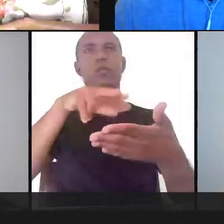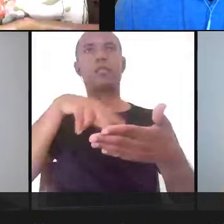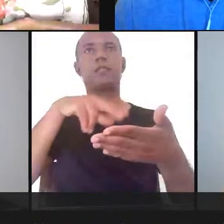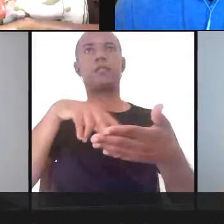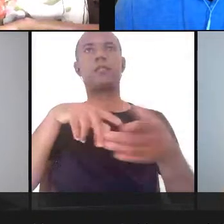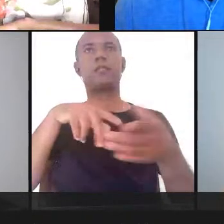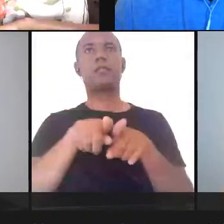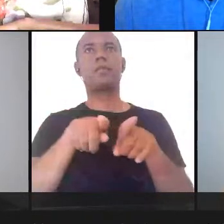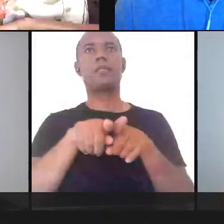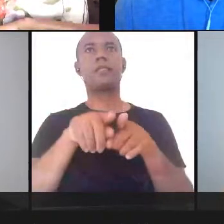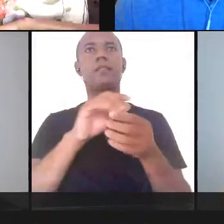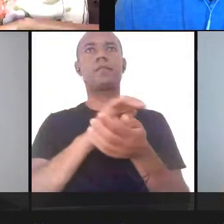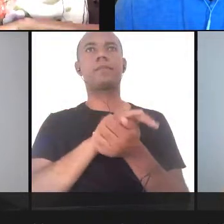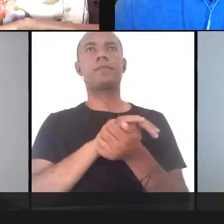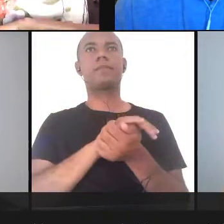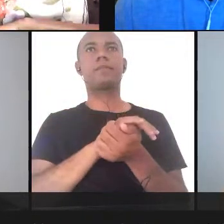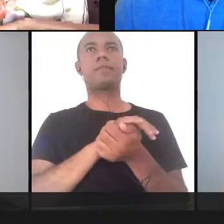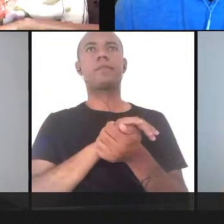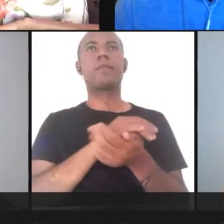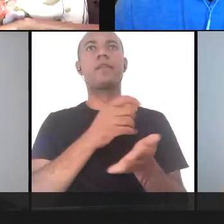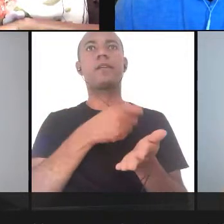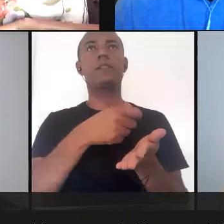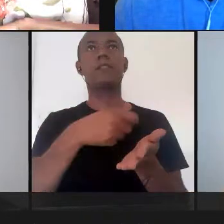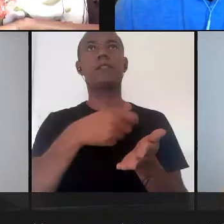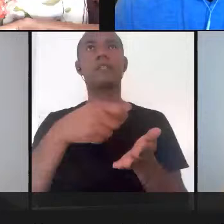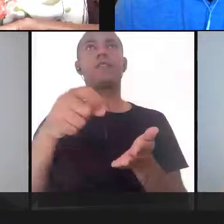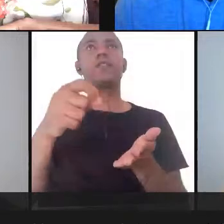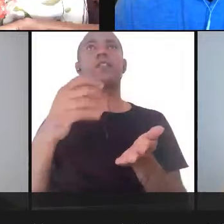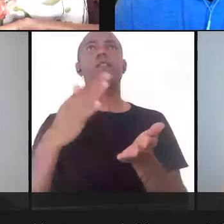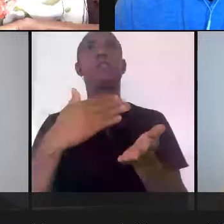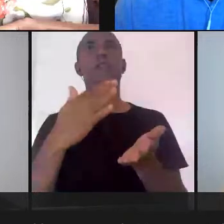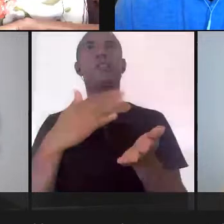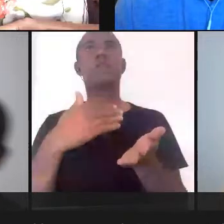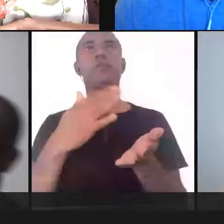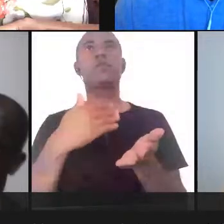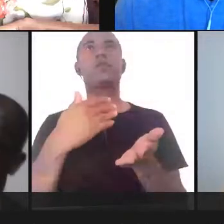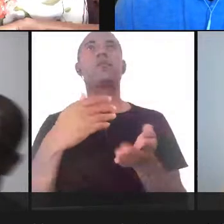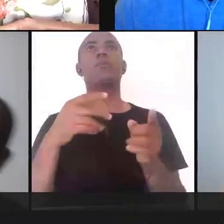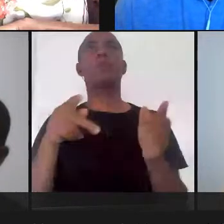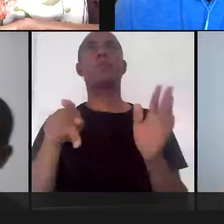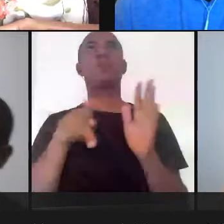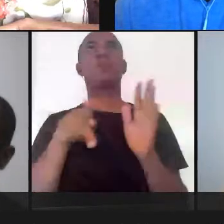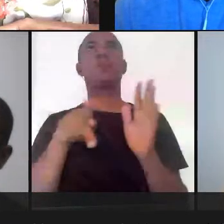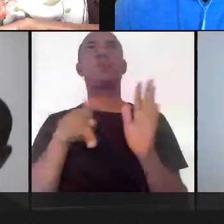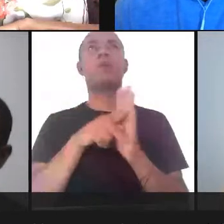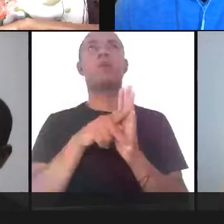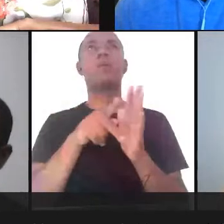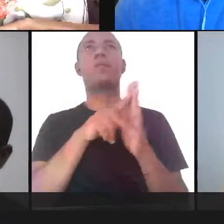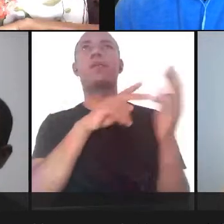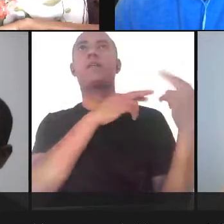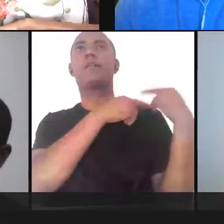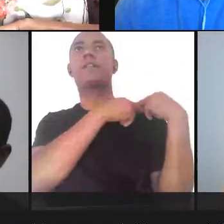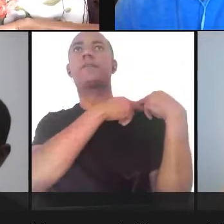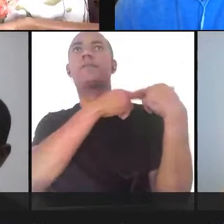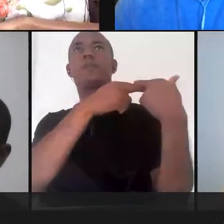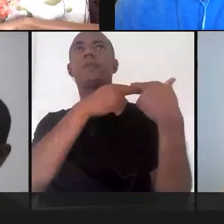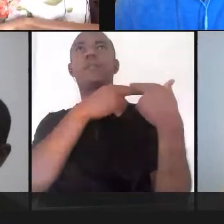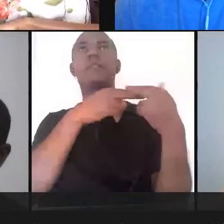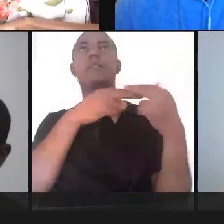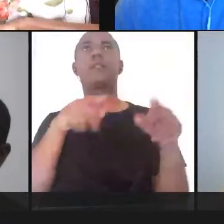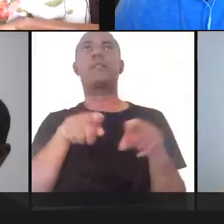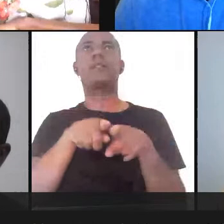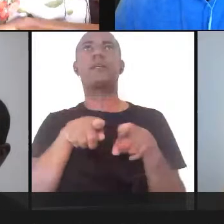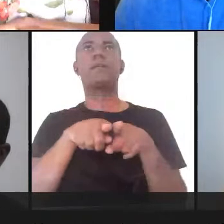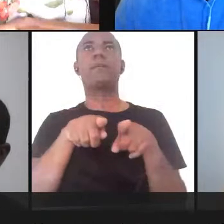Claro, sem dúvida, acho que escrever um livro infanto-juvenil traz essa responsabilidade, né? É pensar que talvez